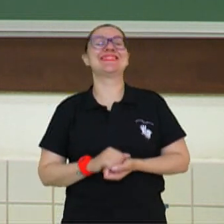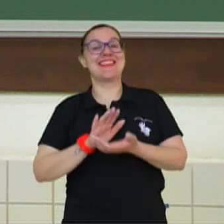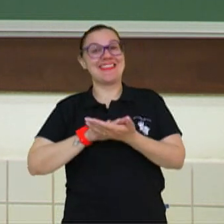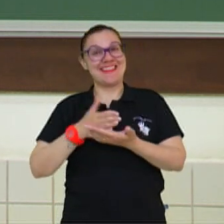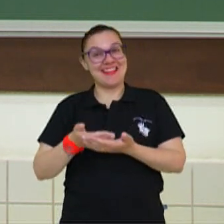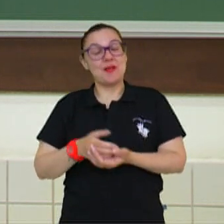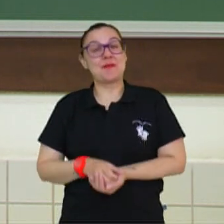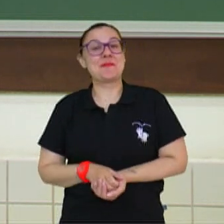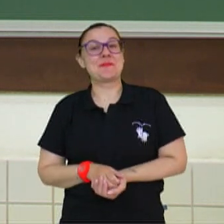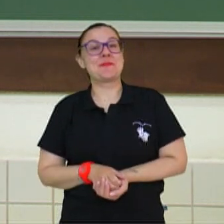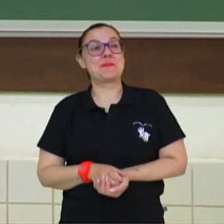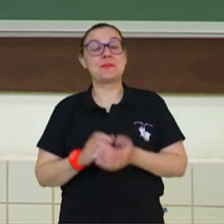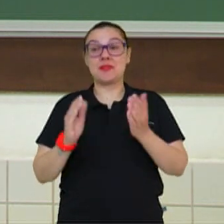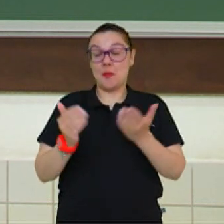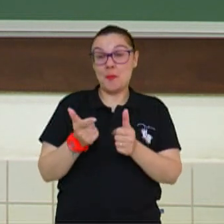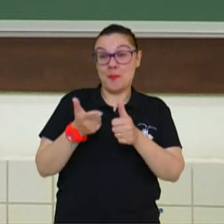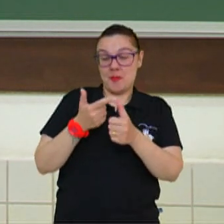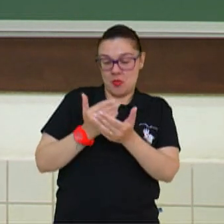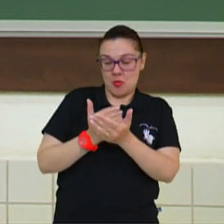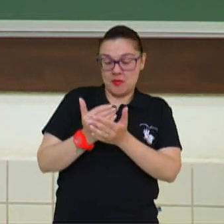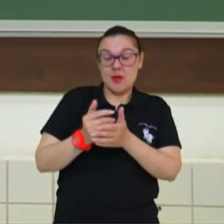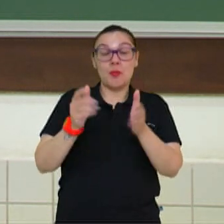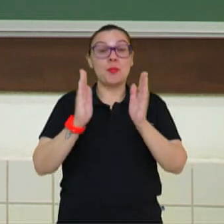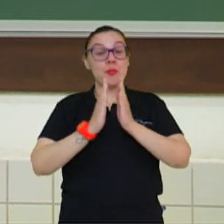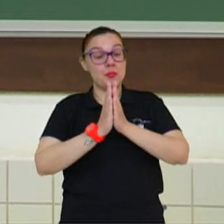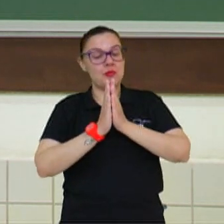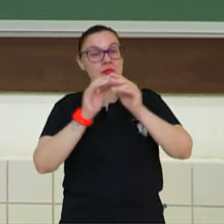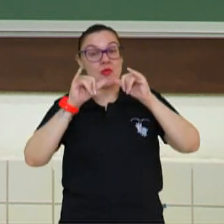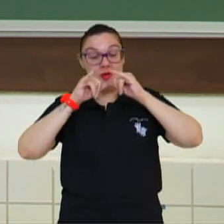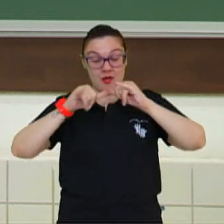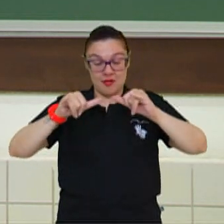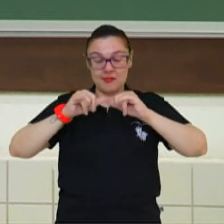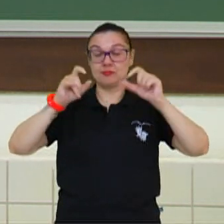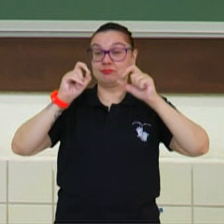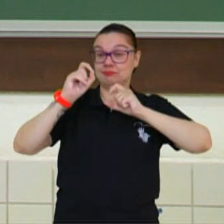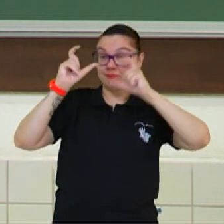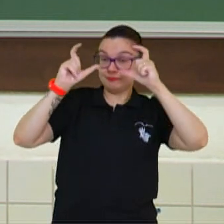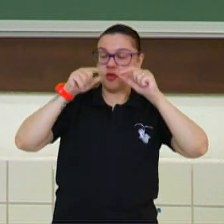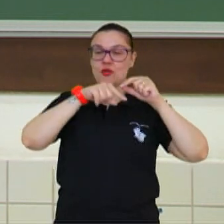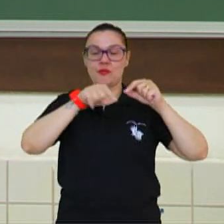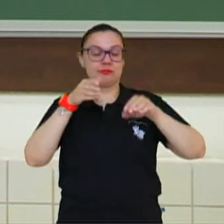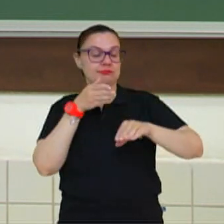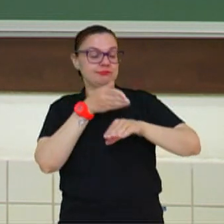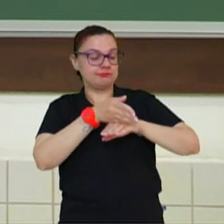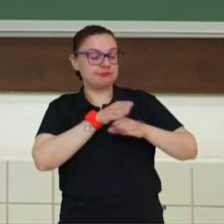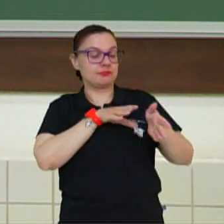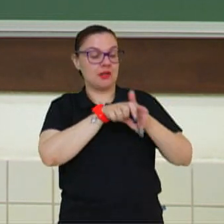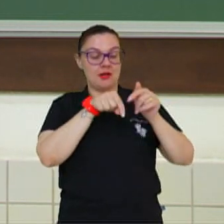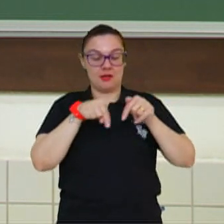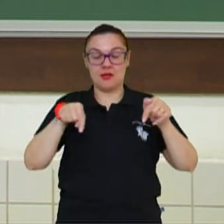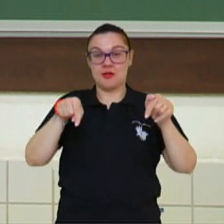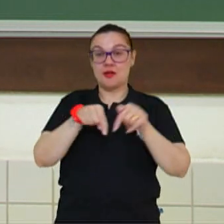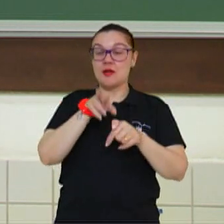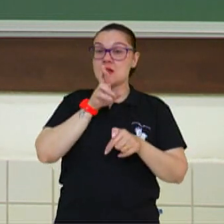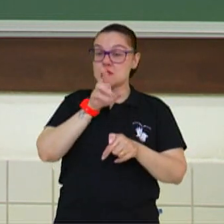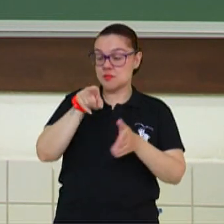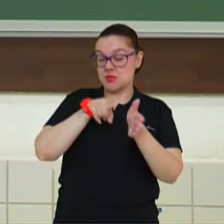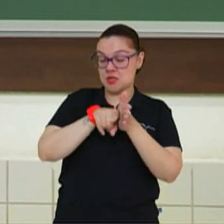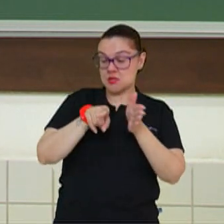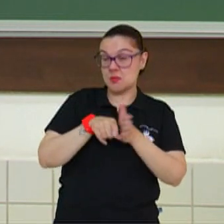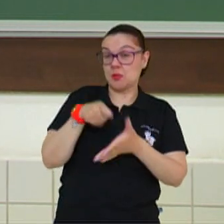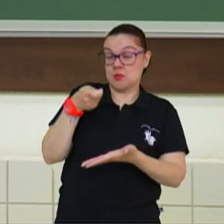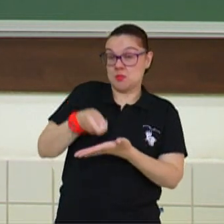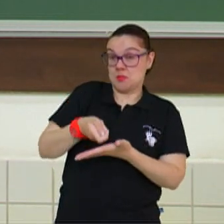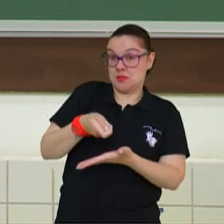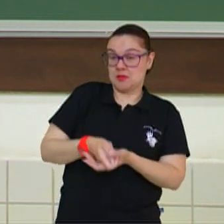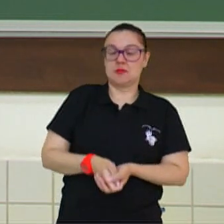Antes de começarmos a aula, pessoal, sempre os professores vão alertá-los de que vocês devem acessar o Google Classroom, responder às atividades